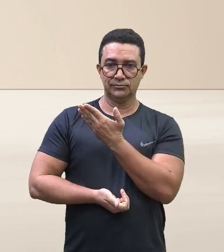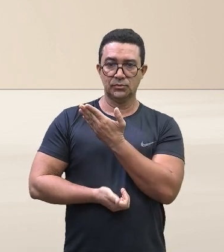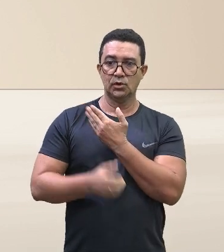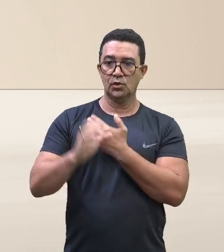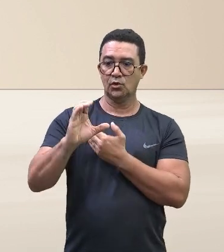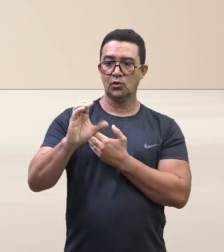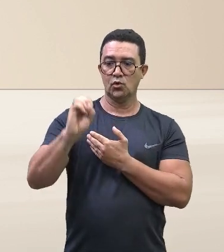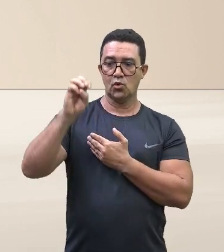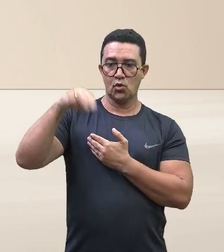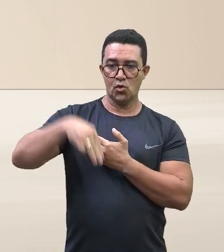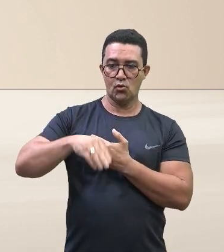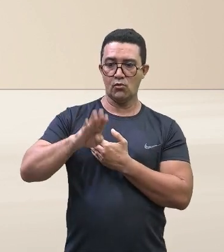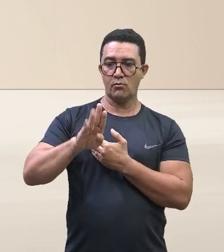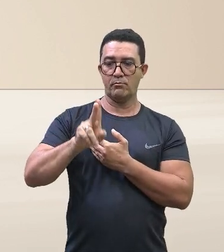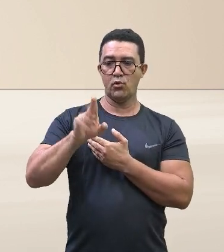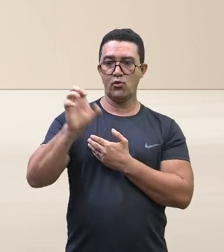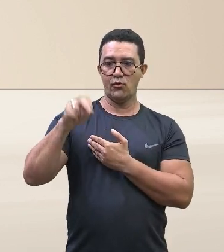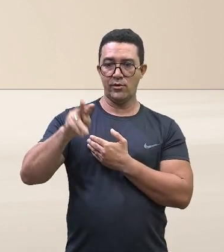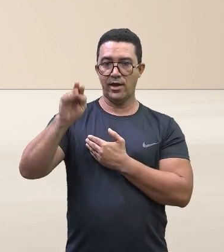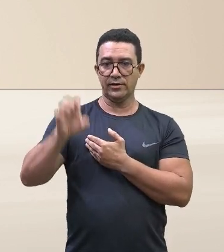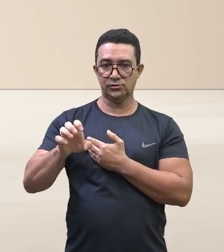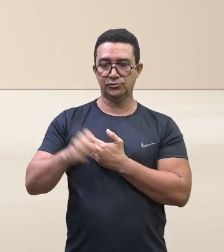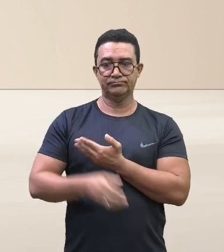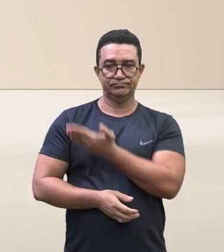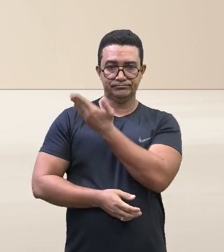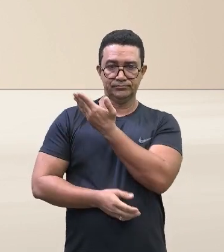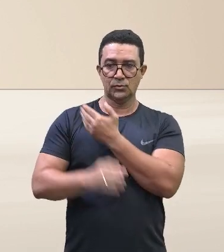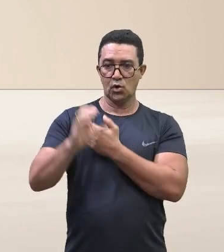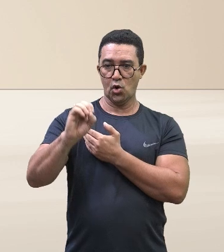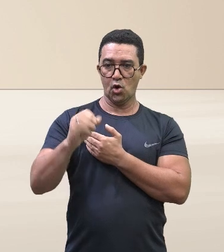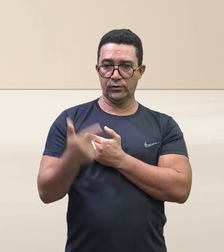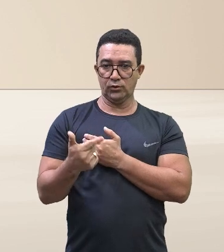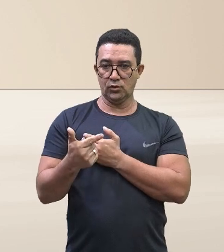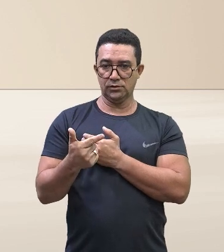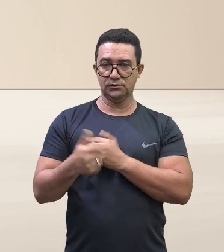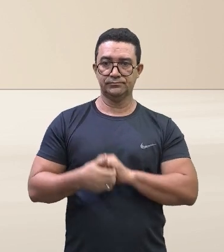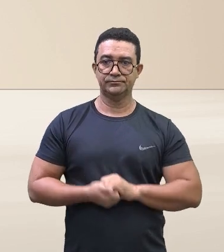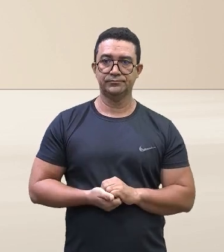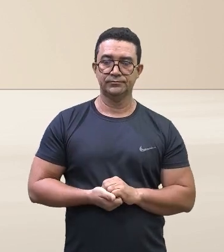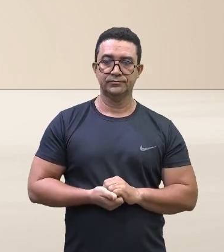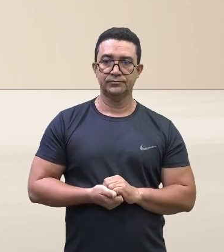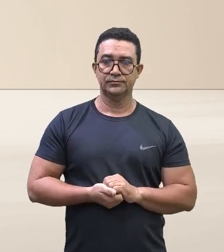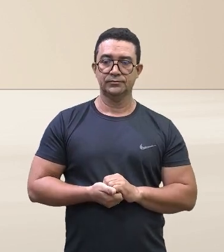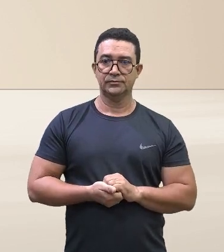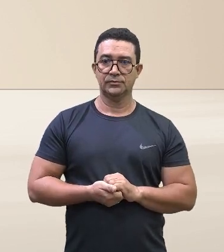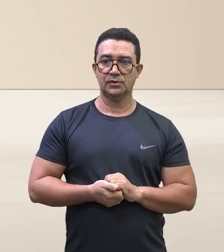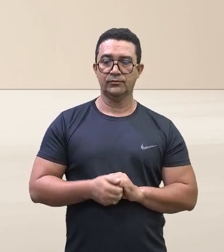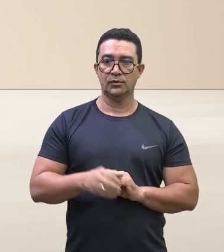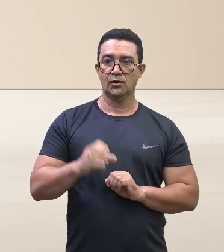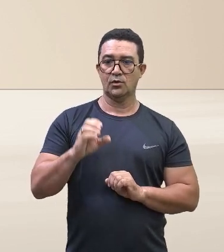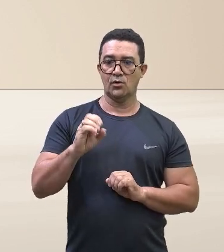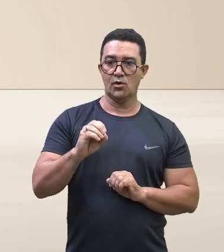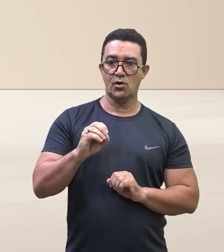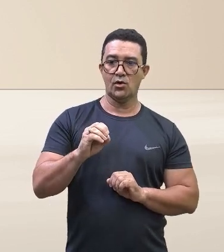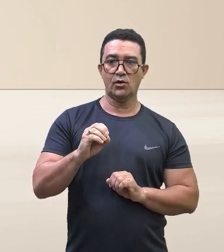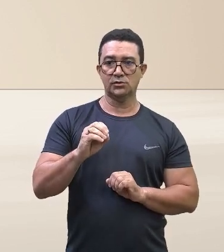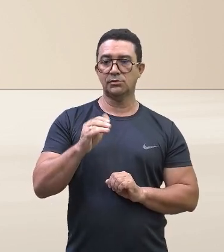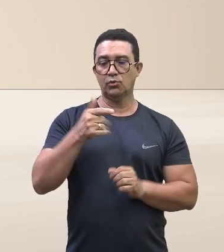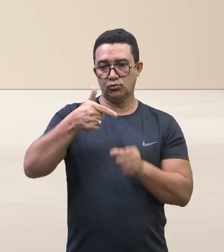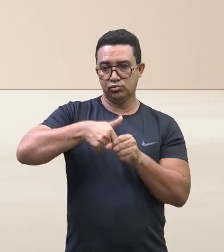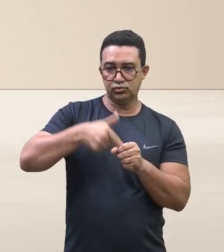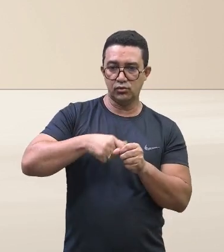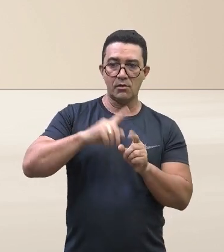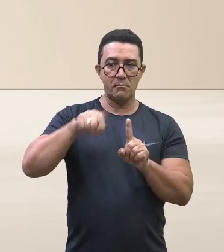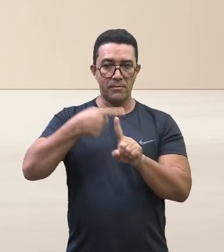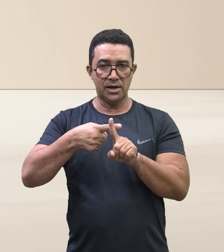gás oxigênio, né, que tem essa fórmula aqui, o O2. A reação entre o combustível e o comburente, ela é